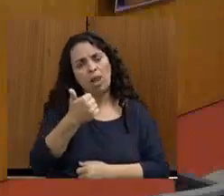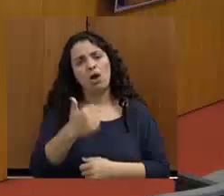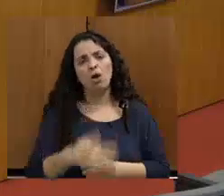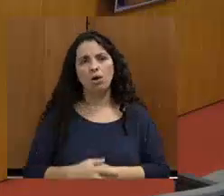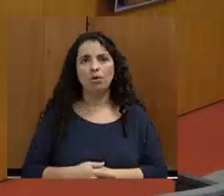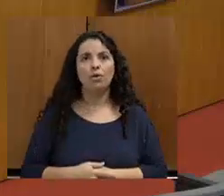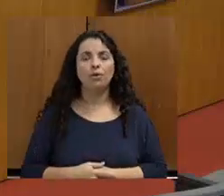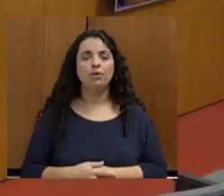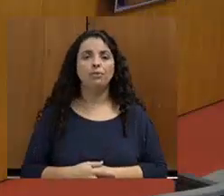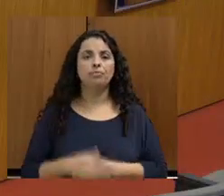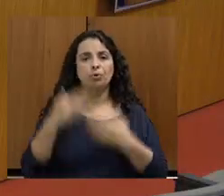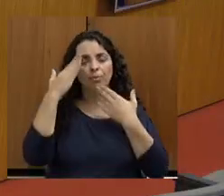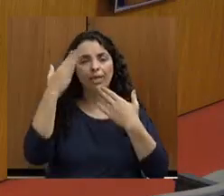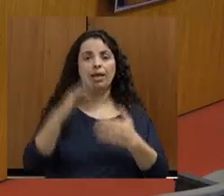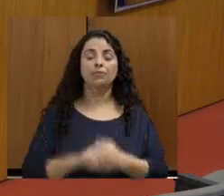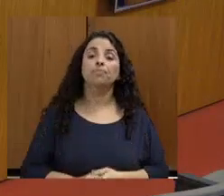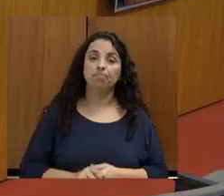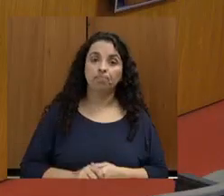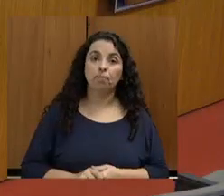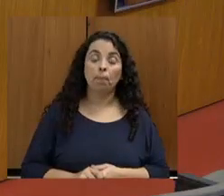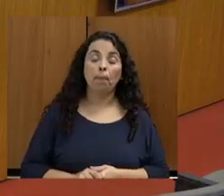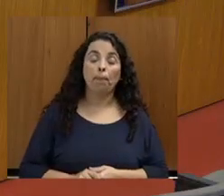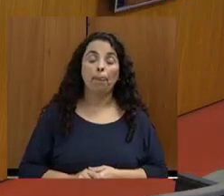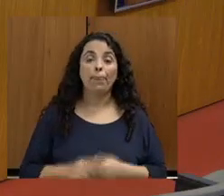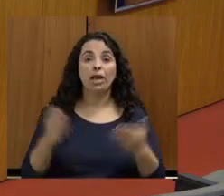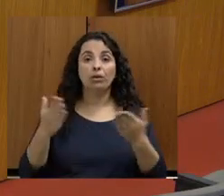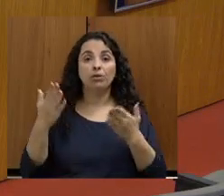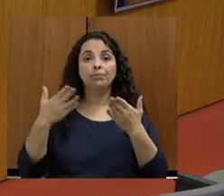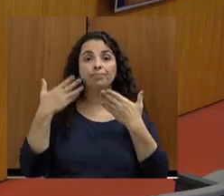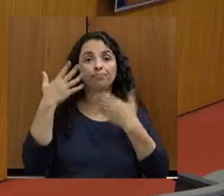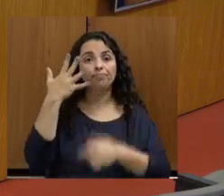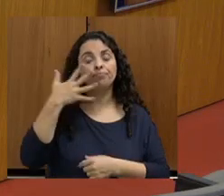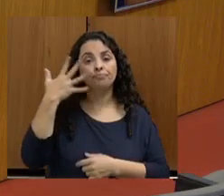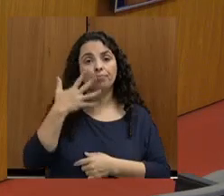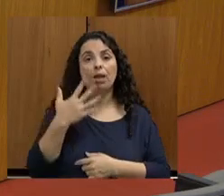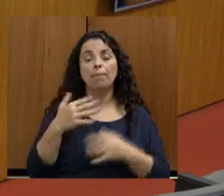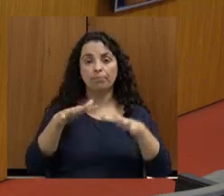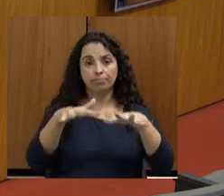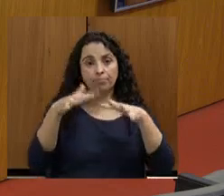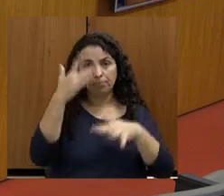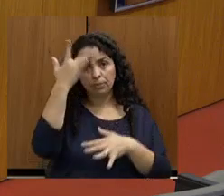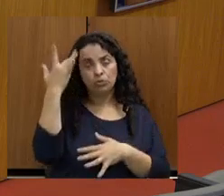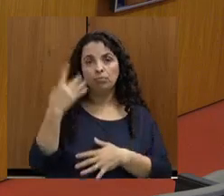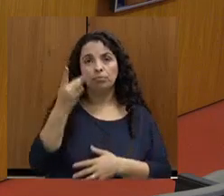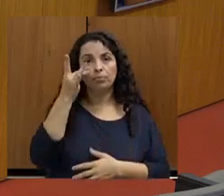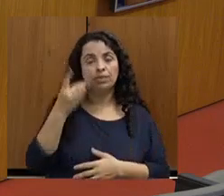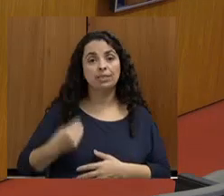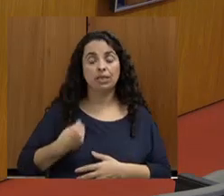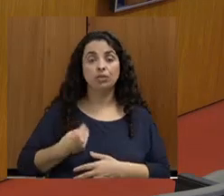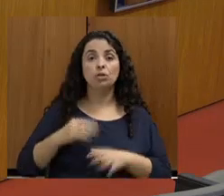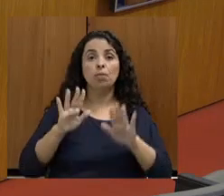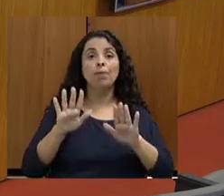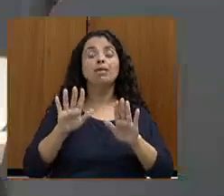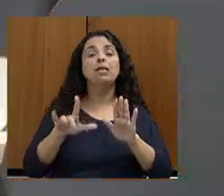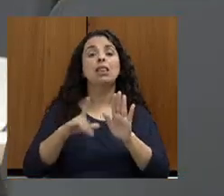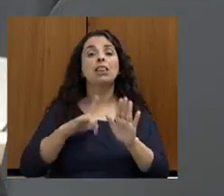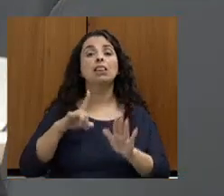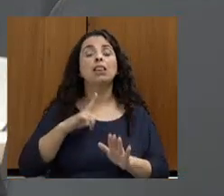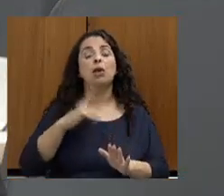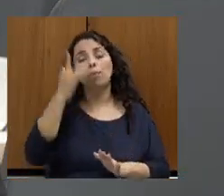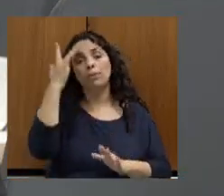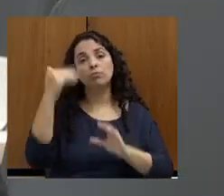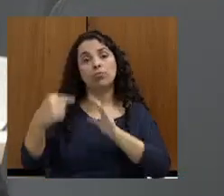Paulo. Passando, então, aqui a fala para o público presente, antes, uma pergunta que foi nos encaminhada, a Flávia, estudante de